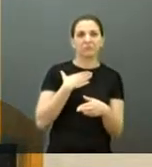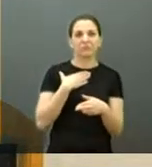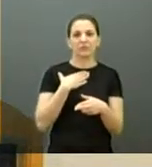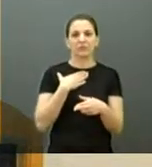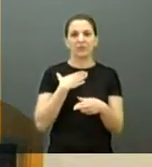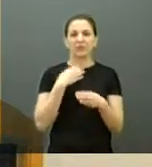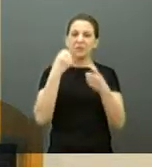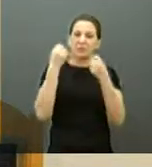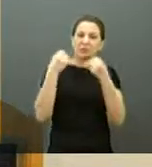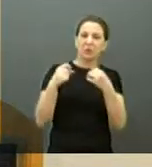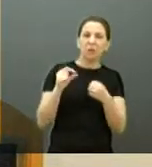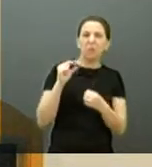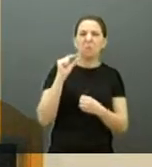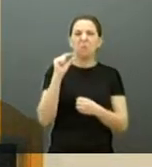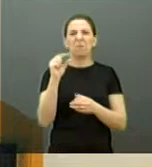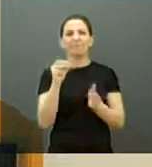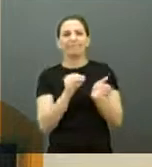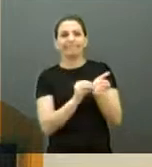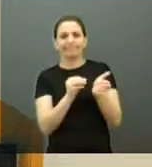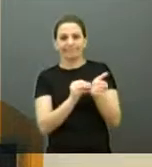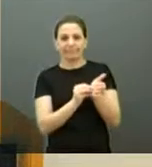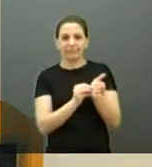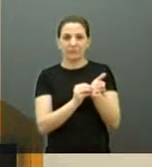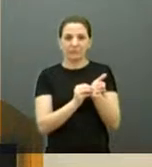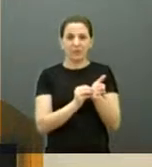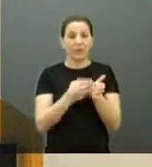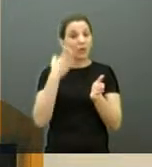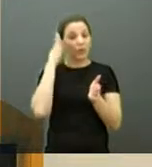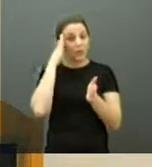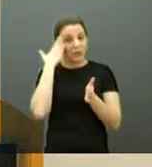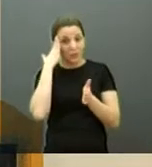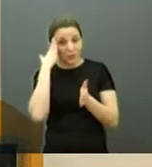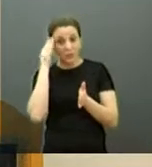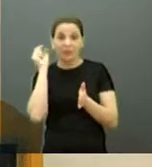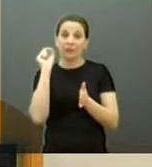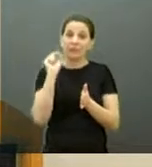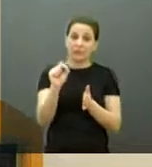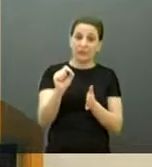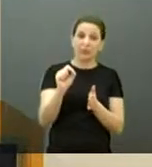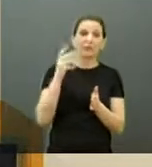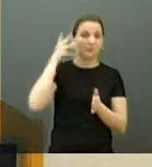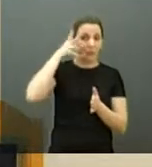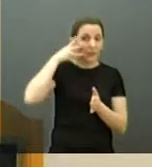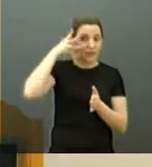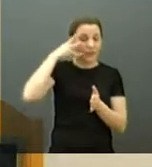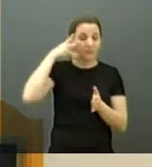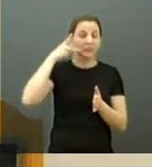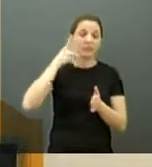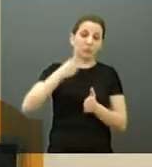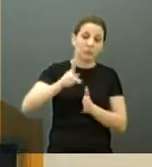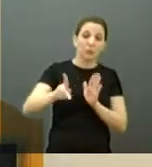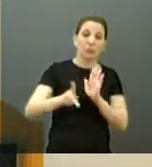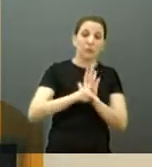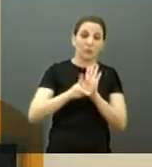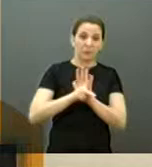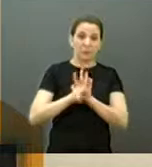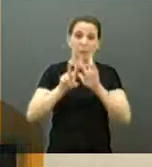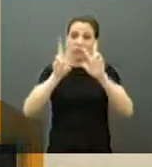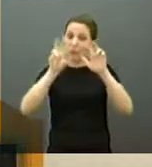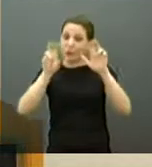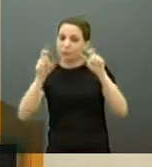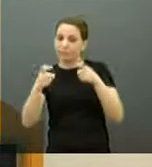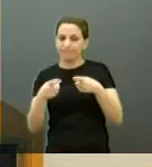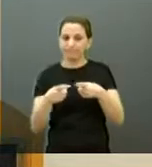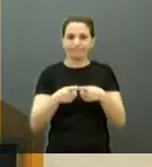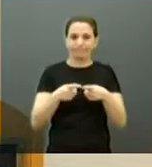pouco explicado. No que deu a entender na fala dele, especificamente sobre essa questão dos médicos,